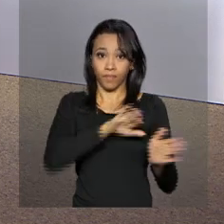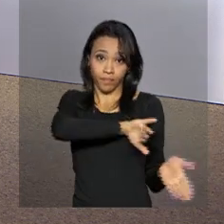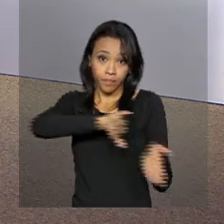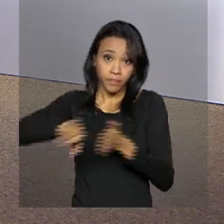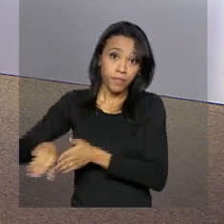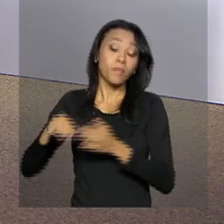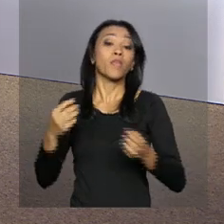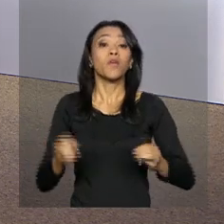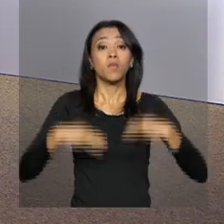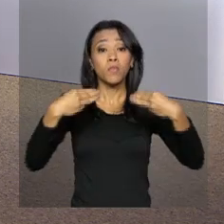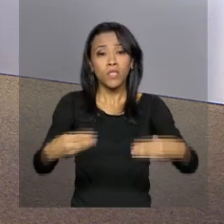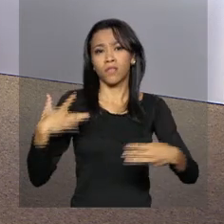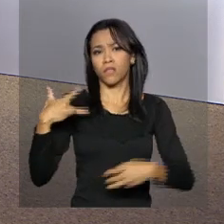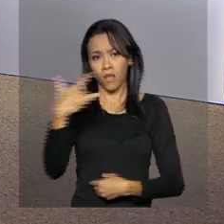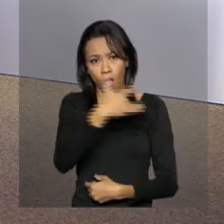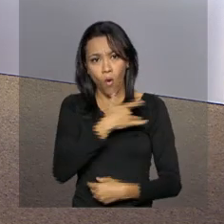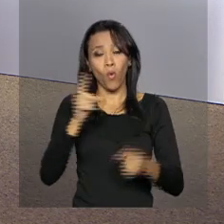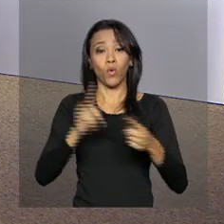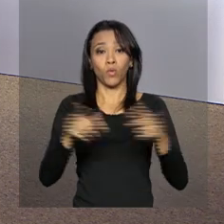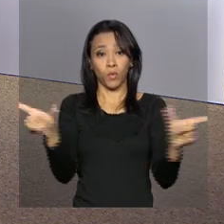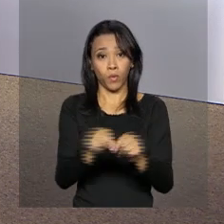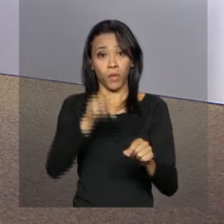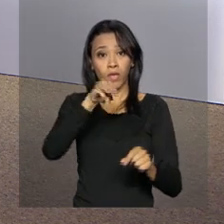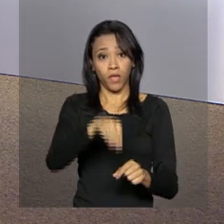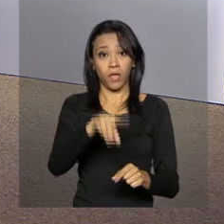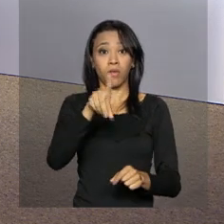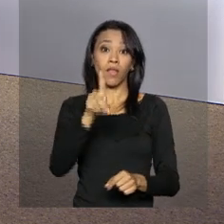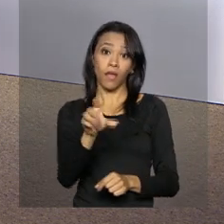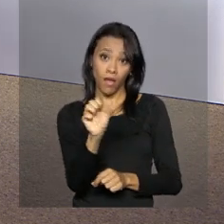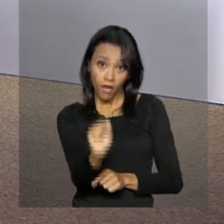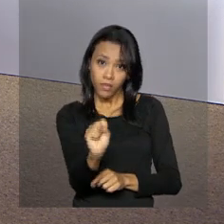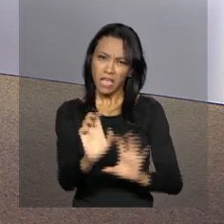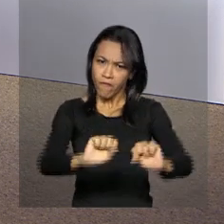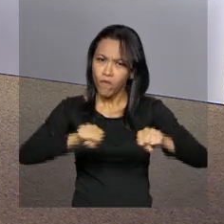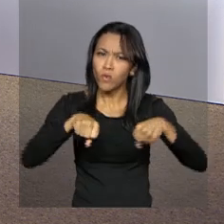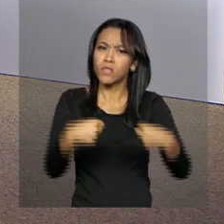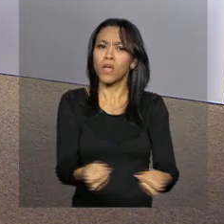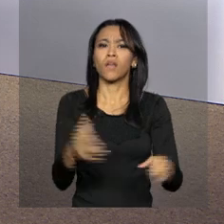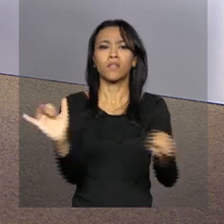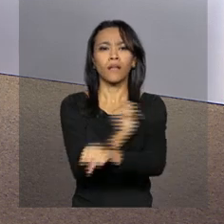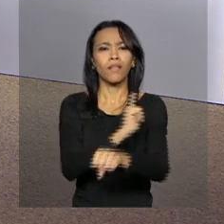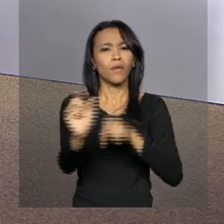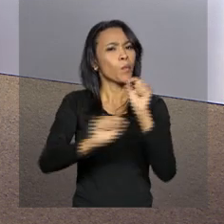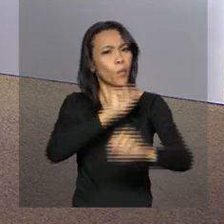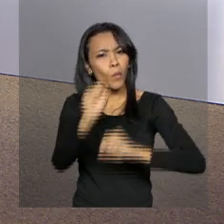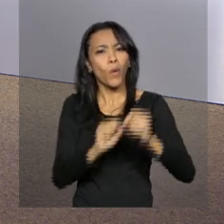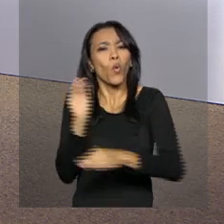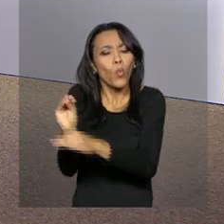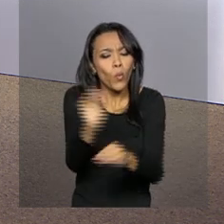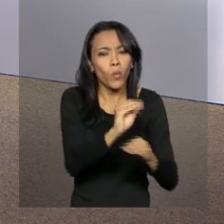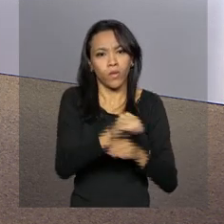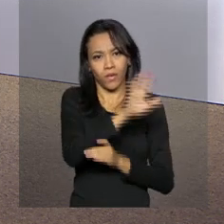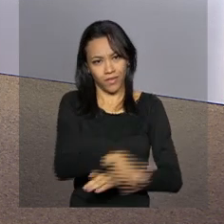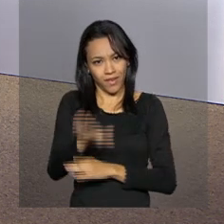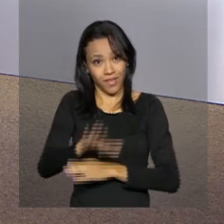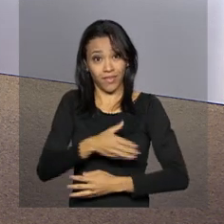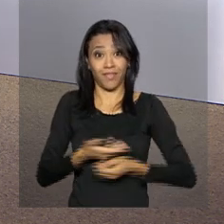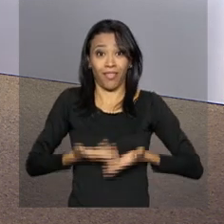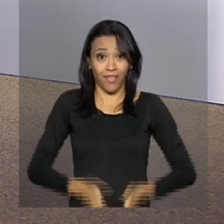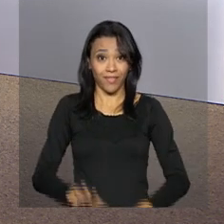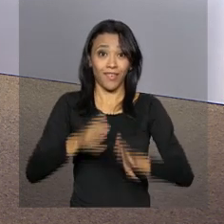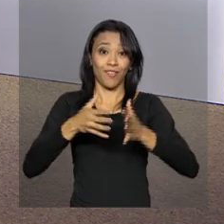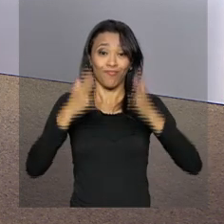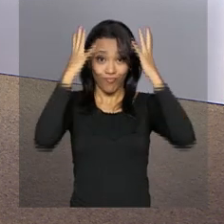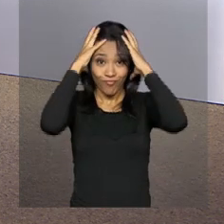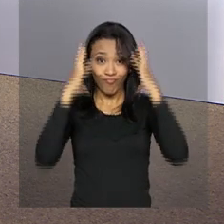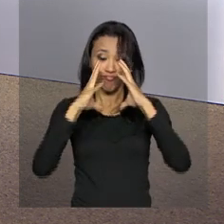e os Ministérios da saúde do Desenvolvimento Social e combate à fome reforçaram a estratégia de cuidado para as crianças nascidas com suspeita